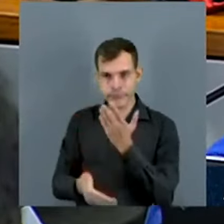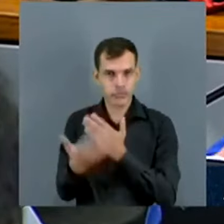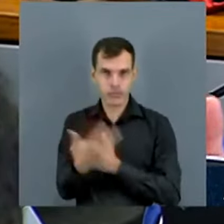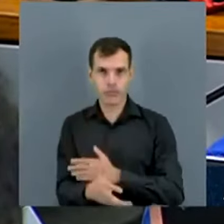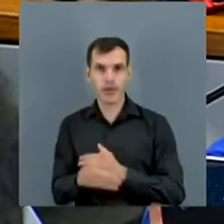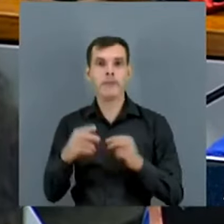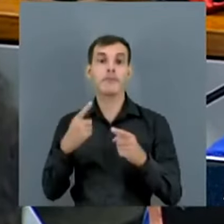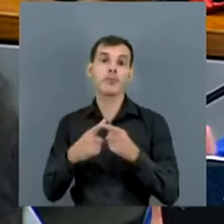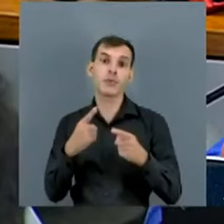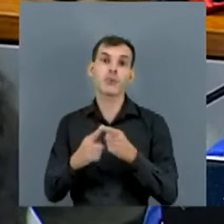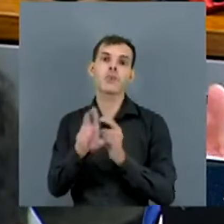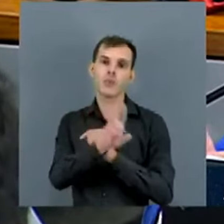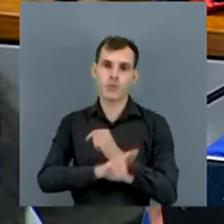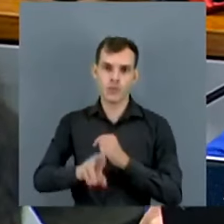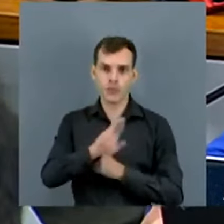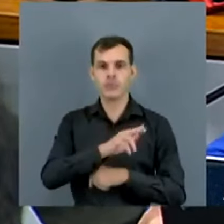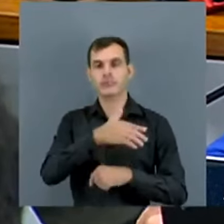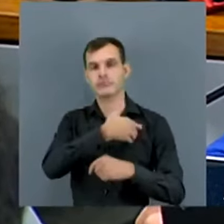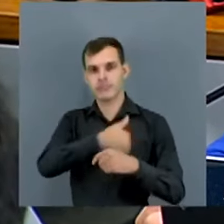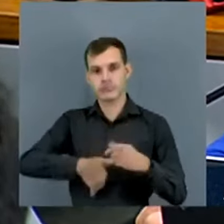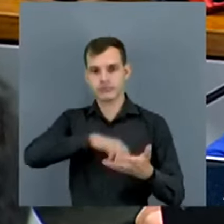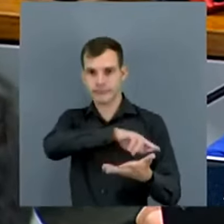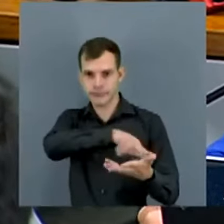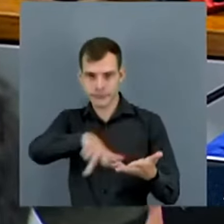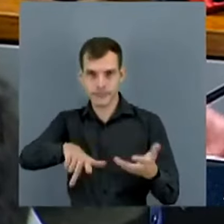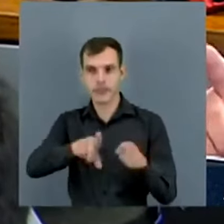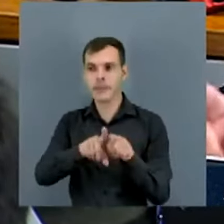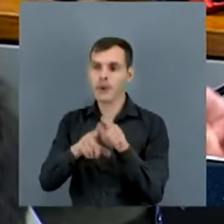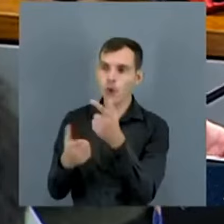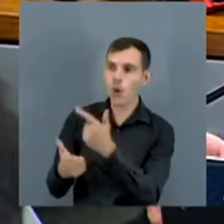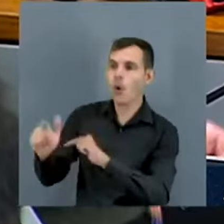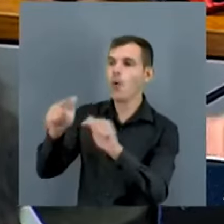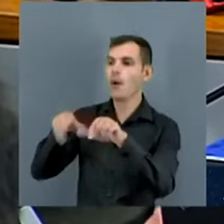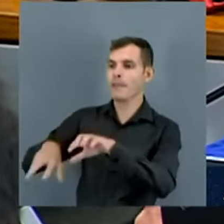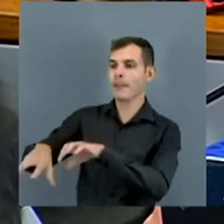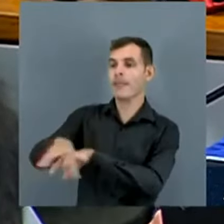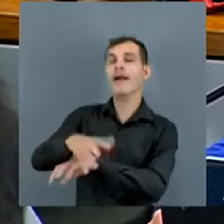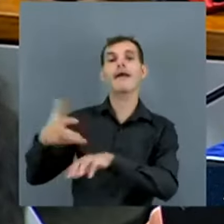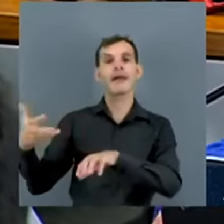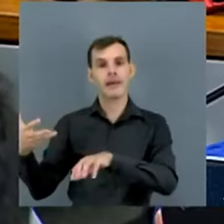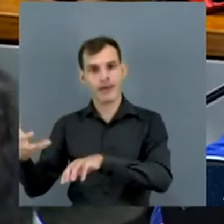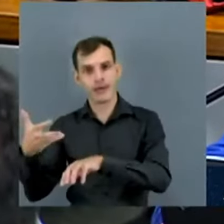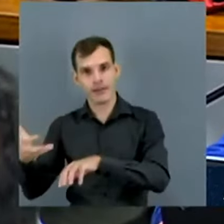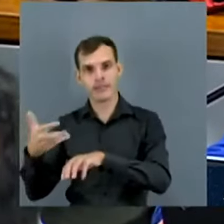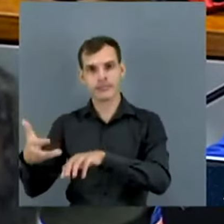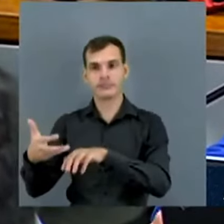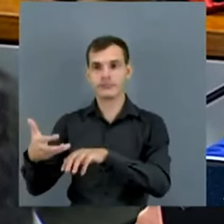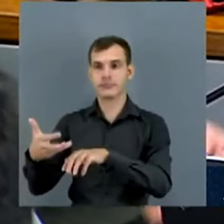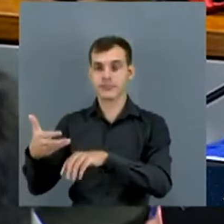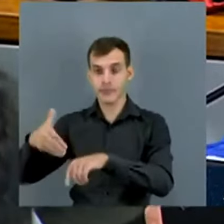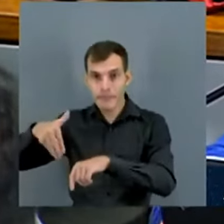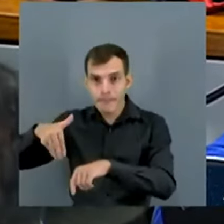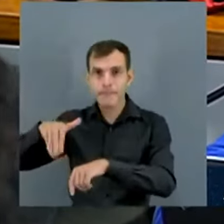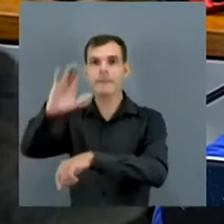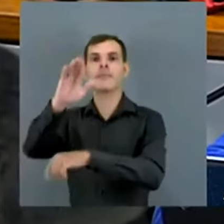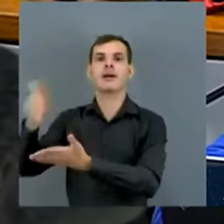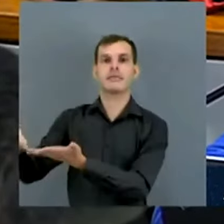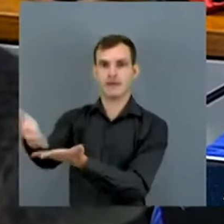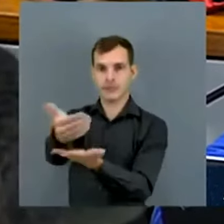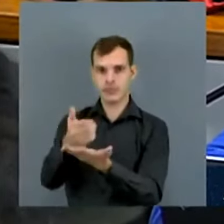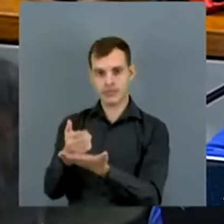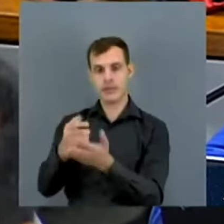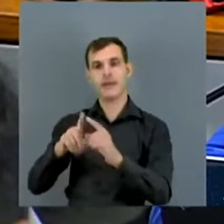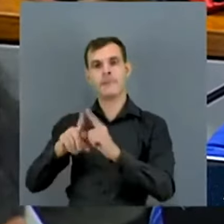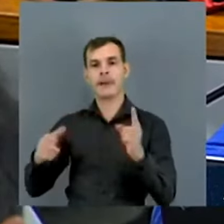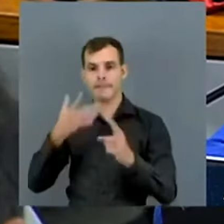a reforma tributária, como foi enviada pelo governo Lula, porém, com algumas modificações.